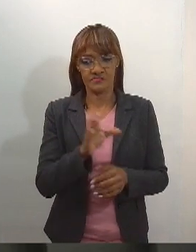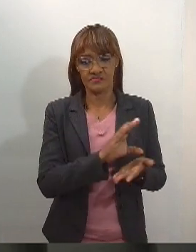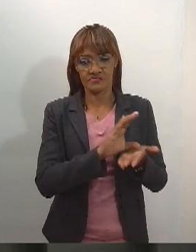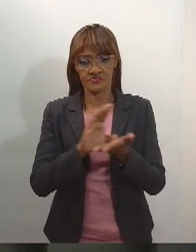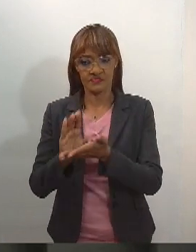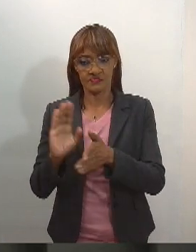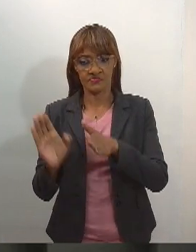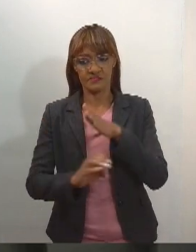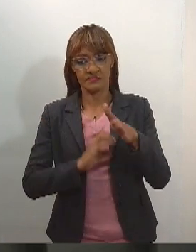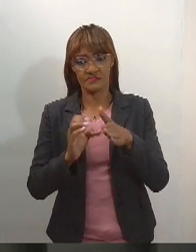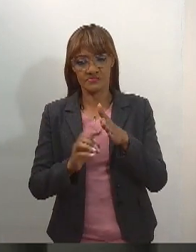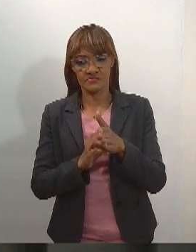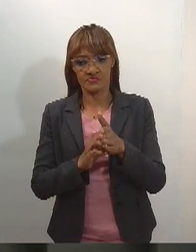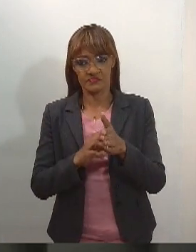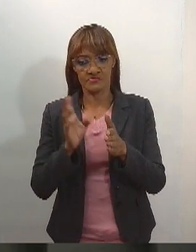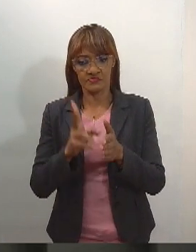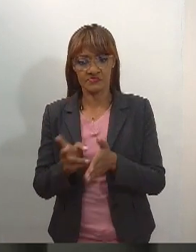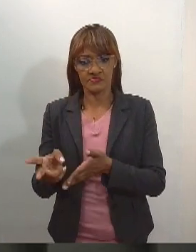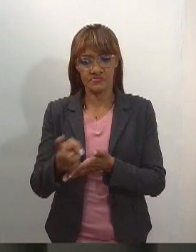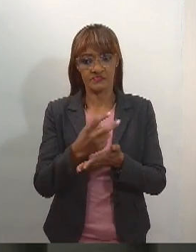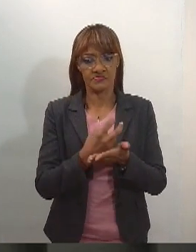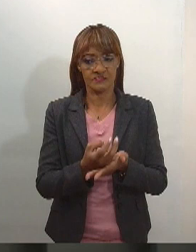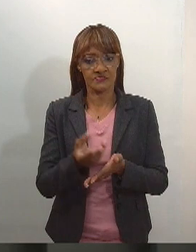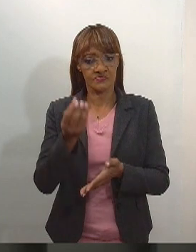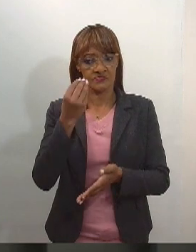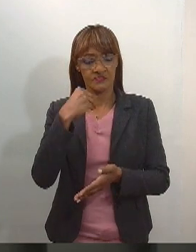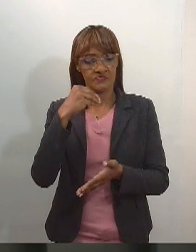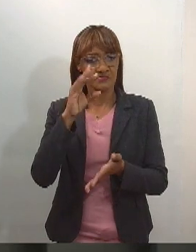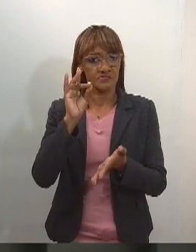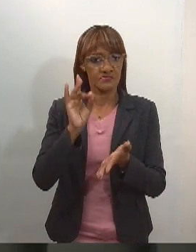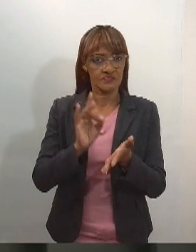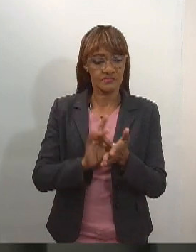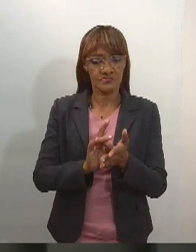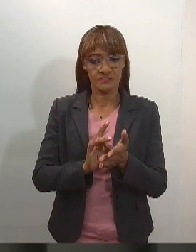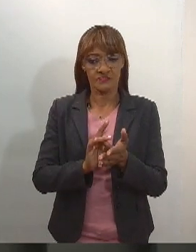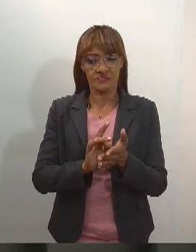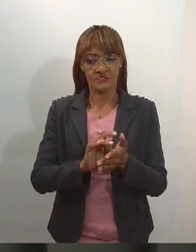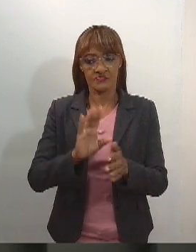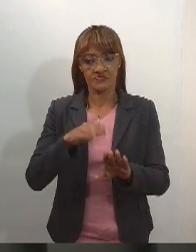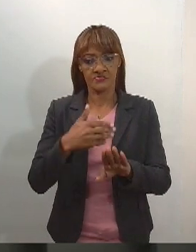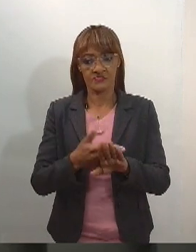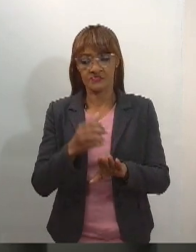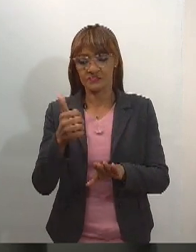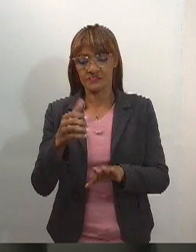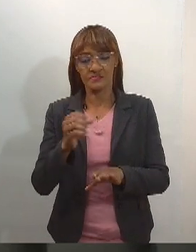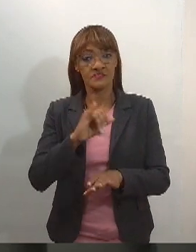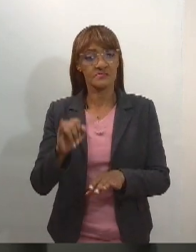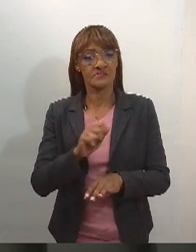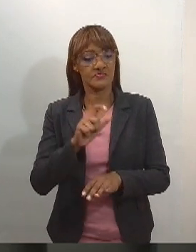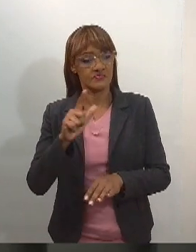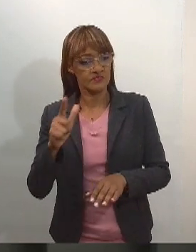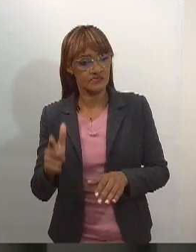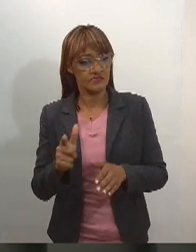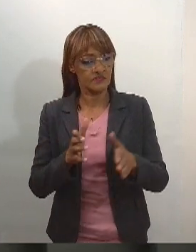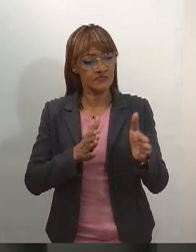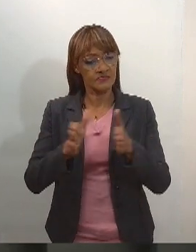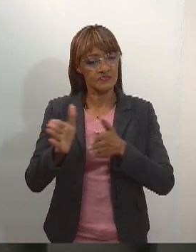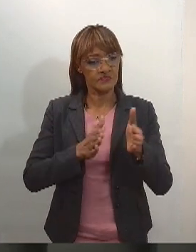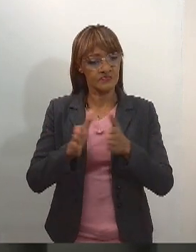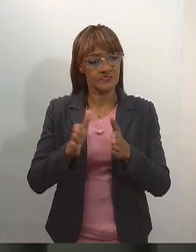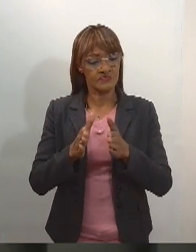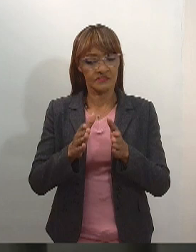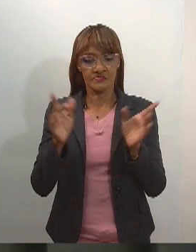tributadas pelo lucro real trimestral em até 10 de julho, o último, e o prazo para regularizar